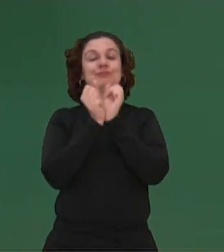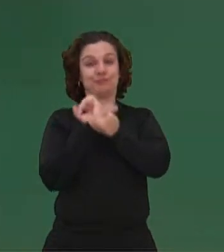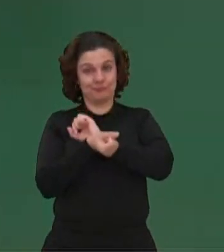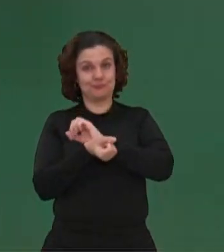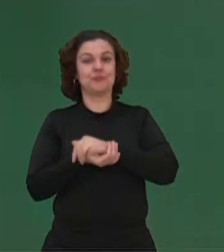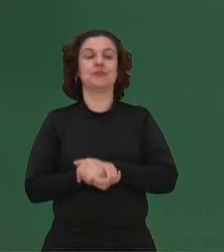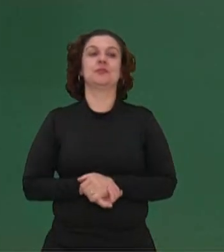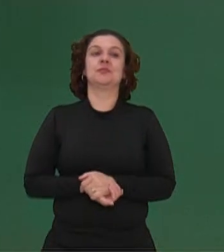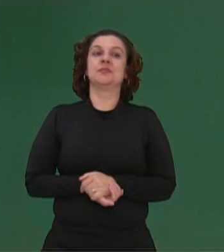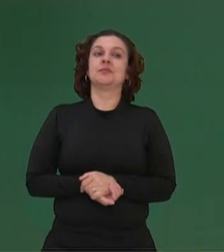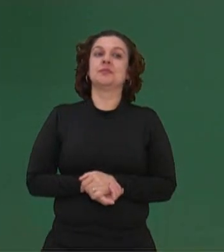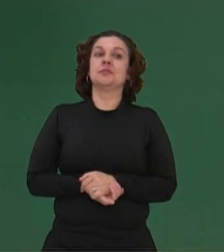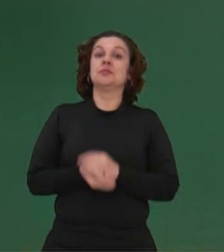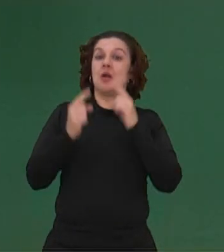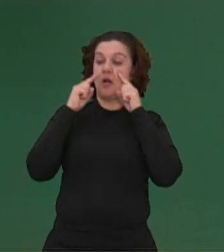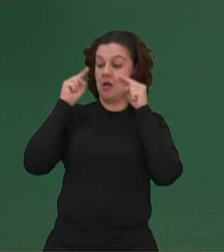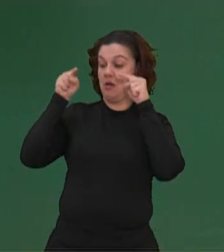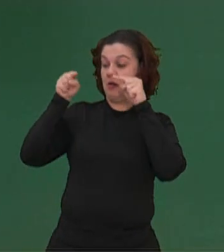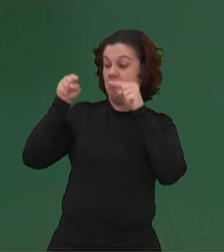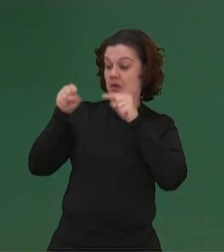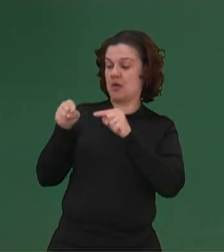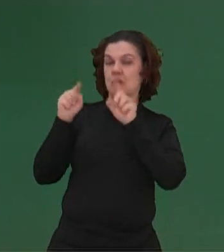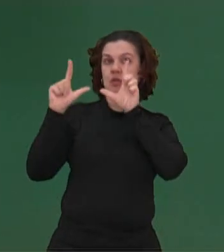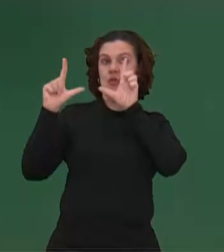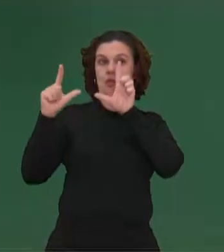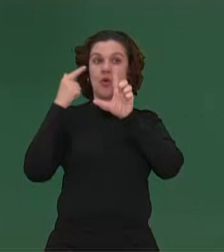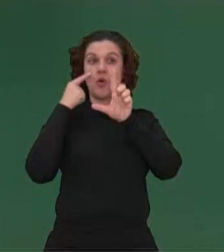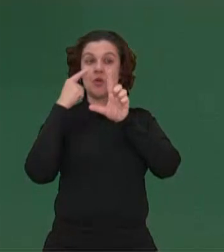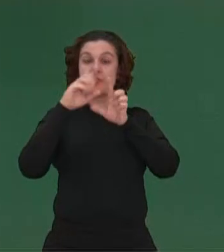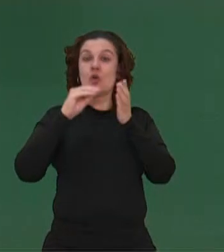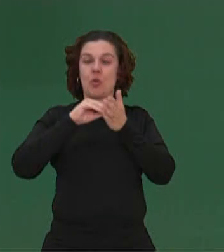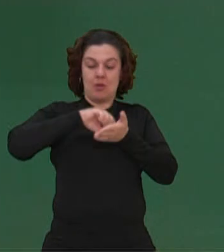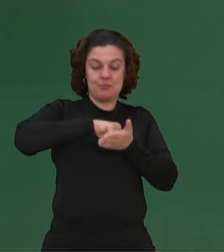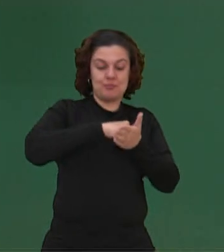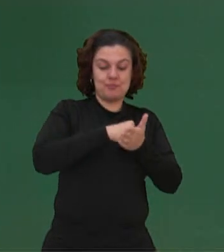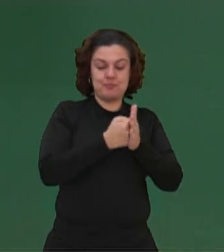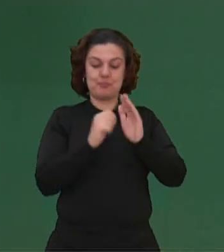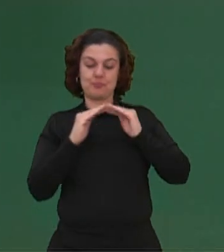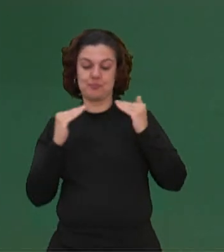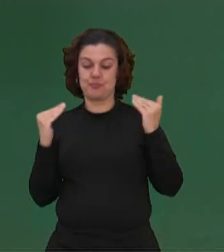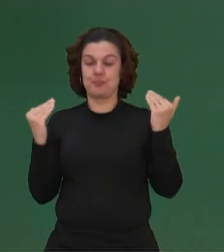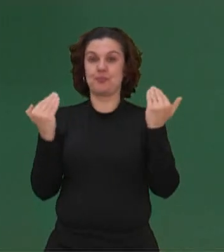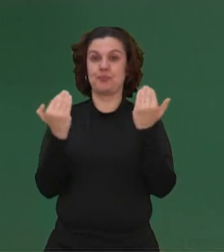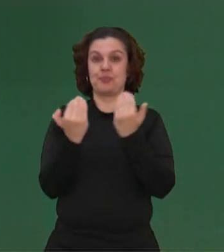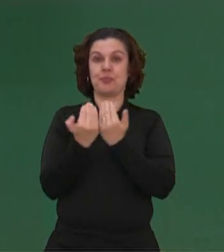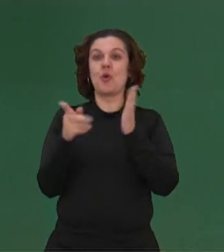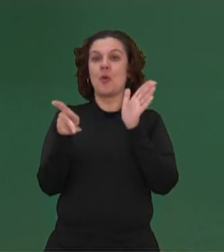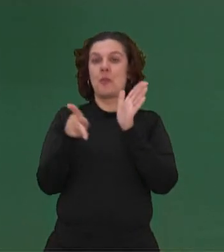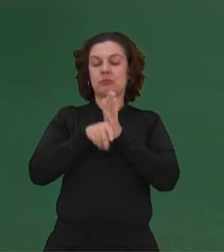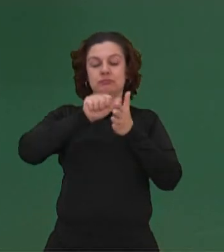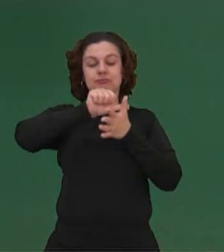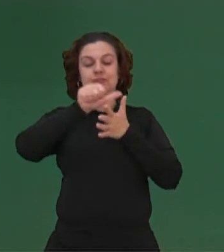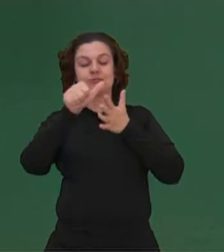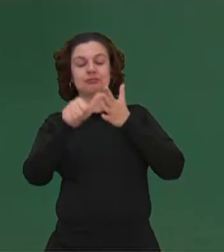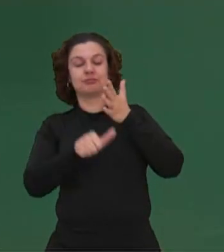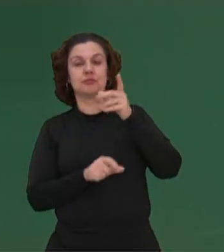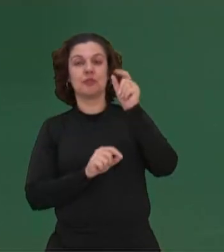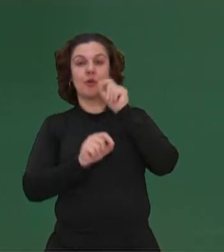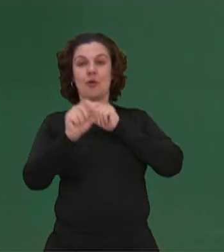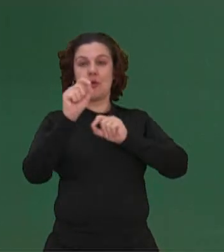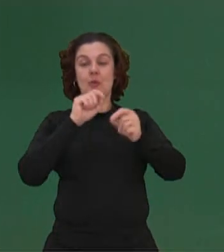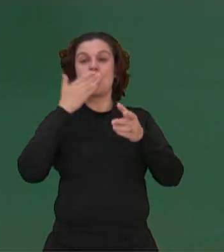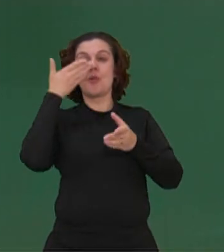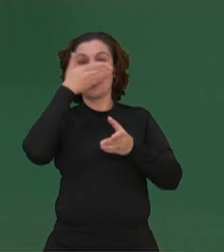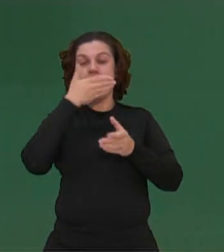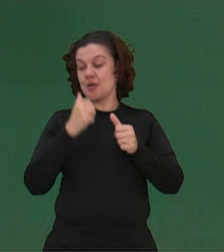escravos. Aqui você tem um engenho de açúcar apresentando várias características, várias